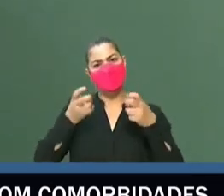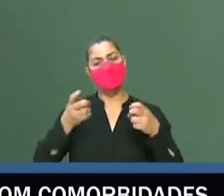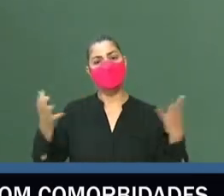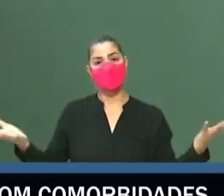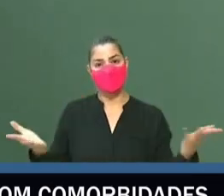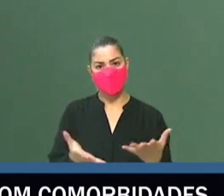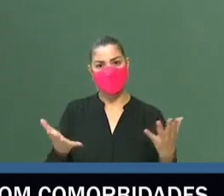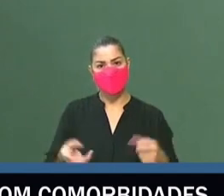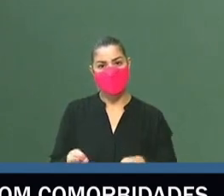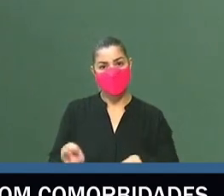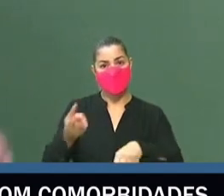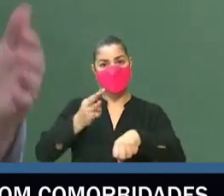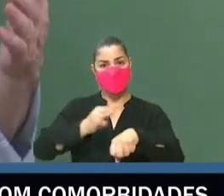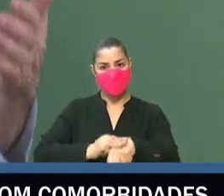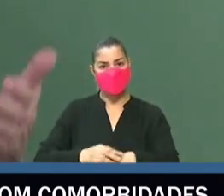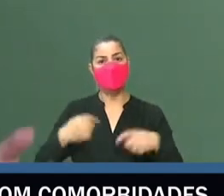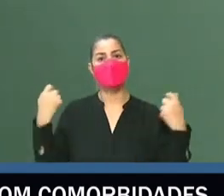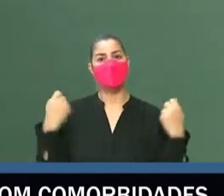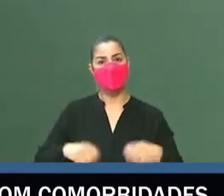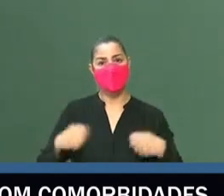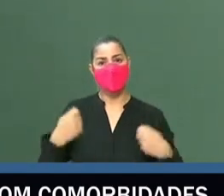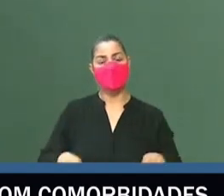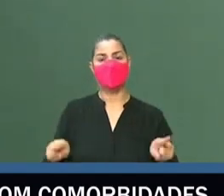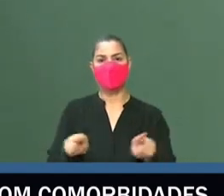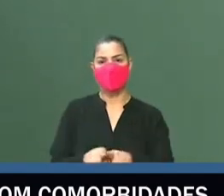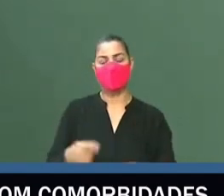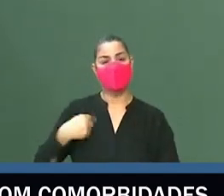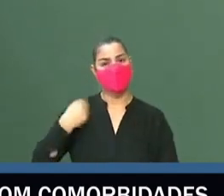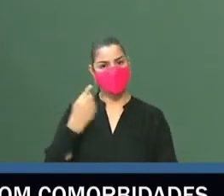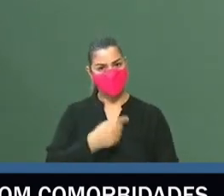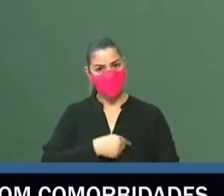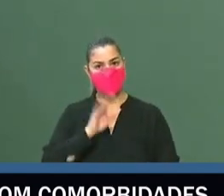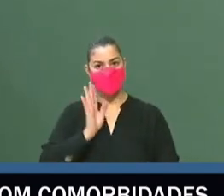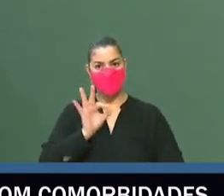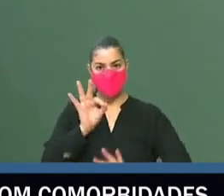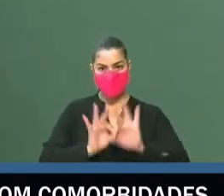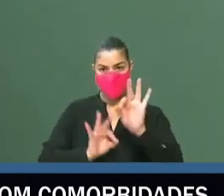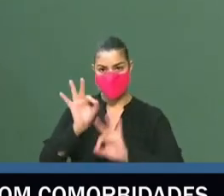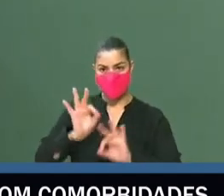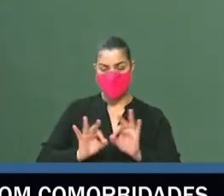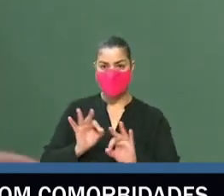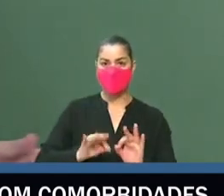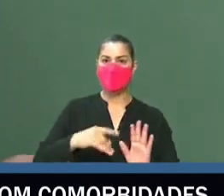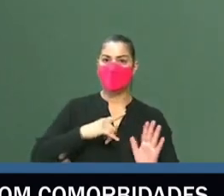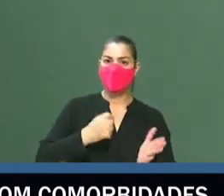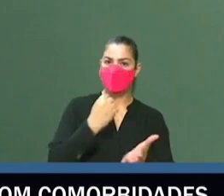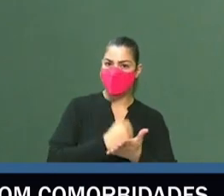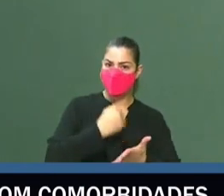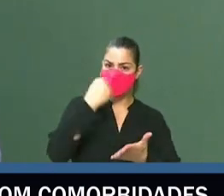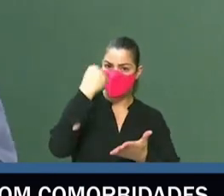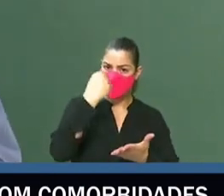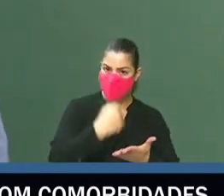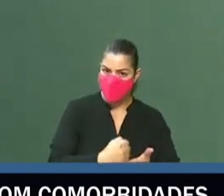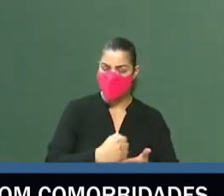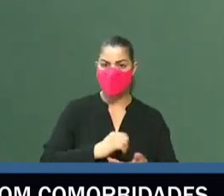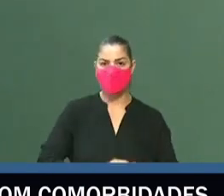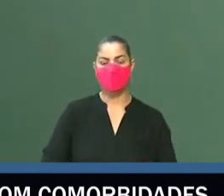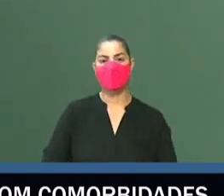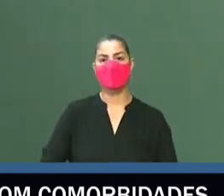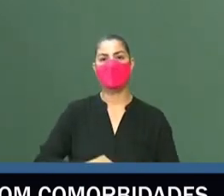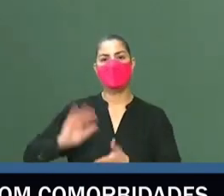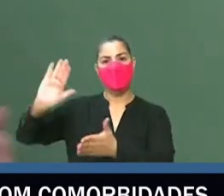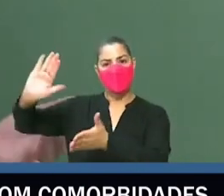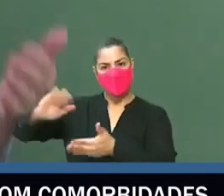dose reforço deverá ser feito e já estamos construindo uma resolução e após as